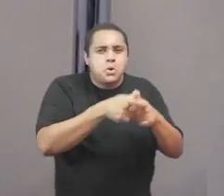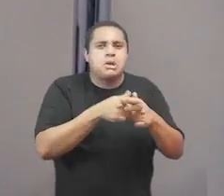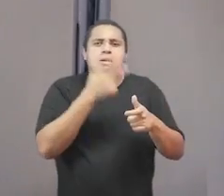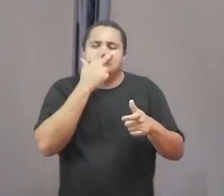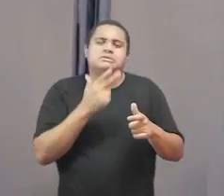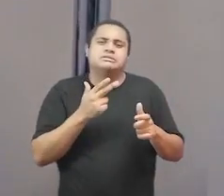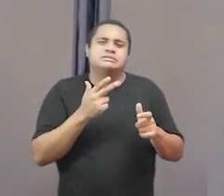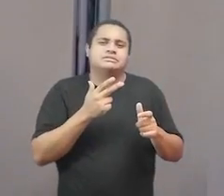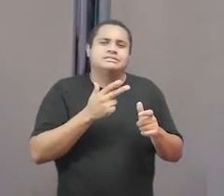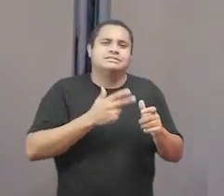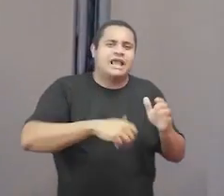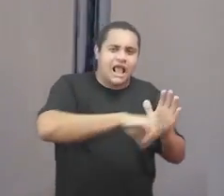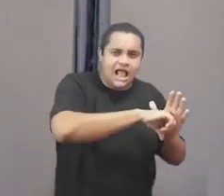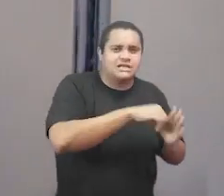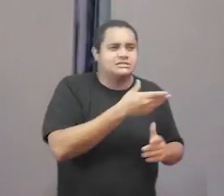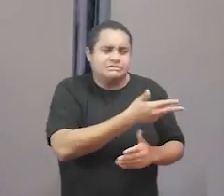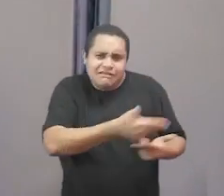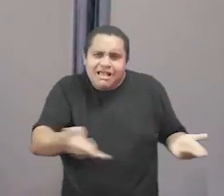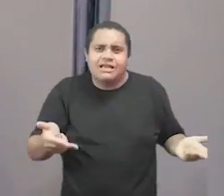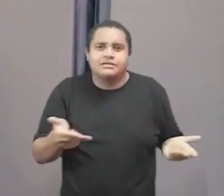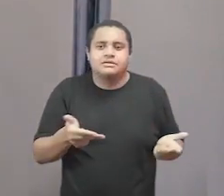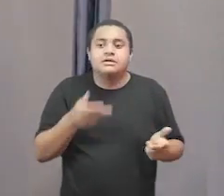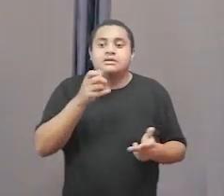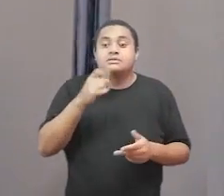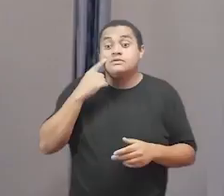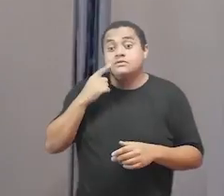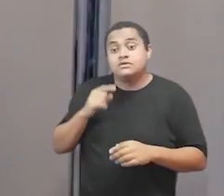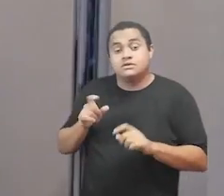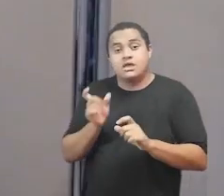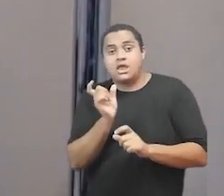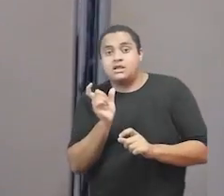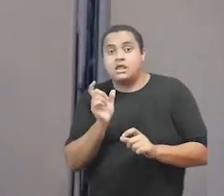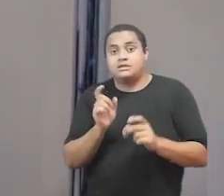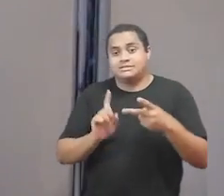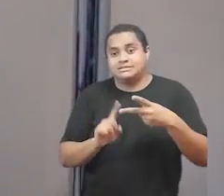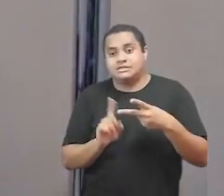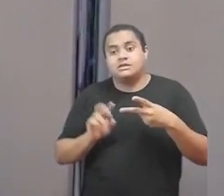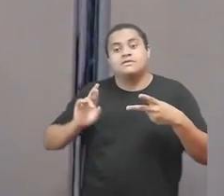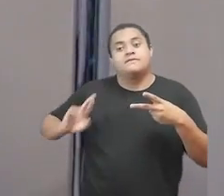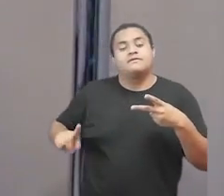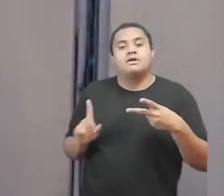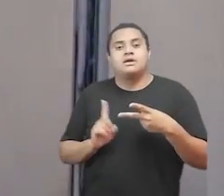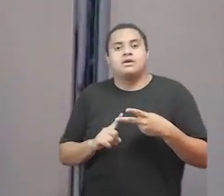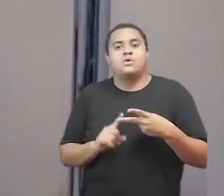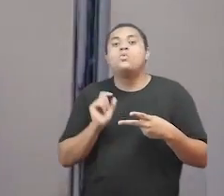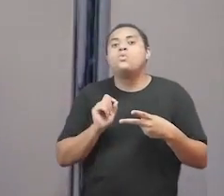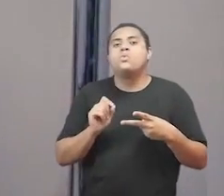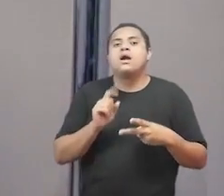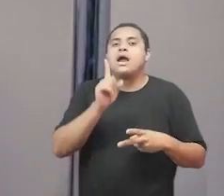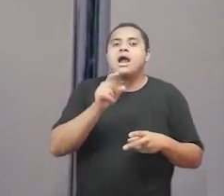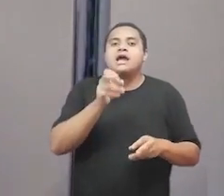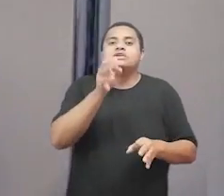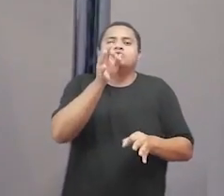negativa, criminosa, né? Se você escrever assim, já muda um pouco o conceito da palavra preconceito. Já fica no sentido de